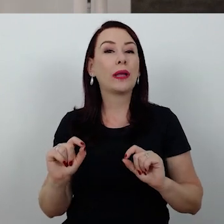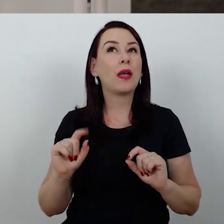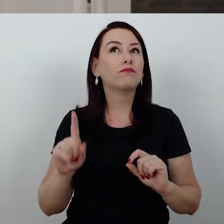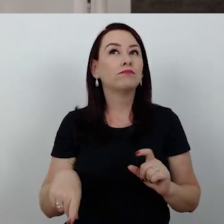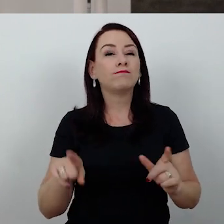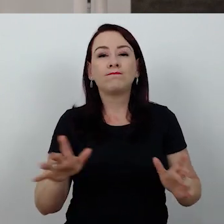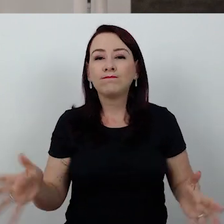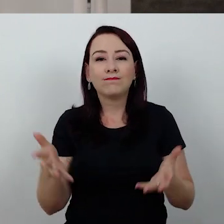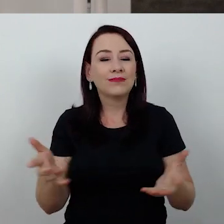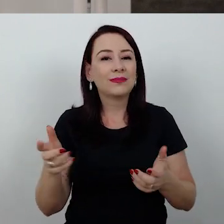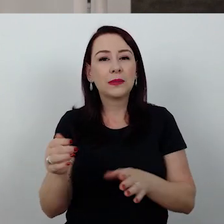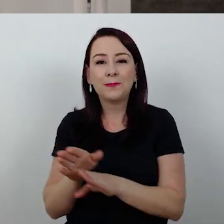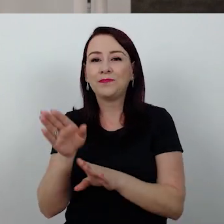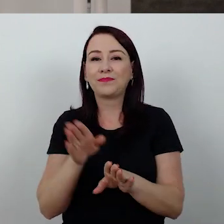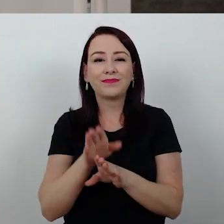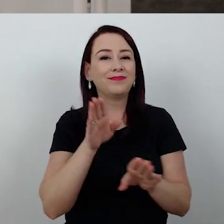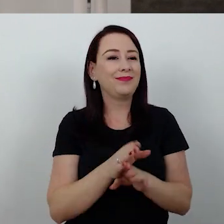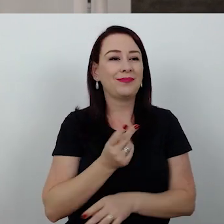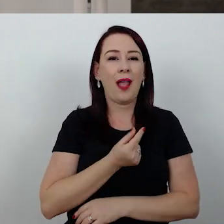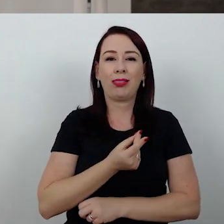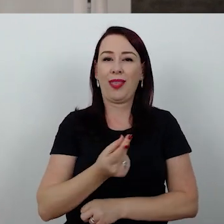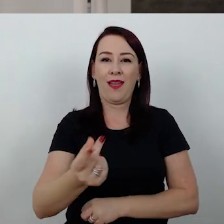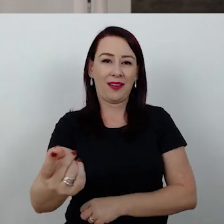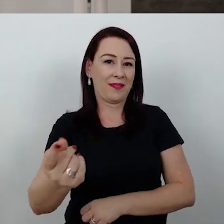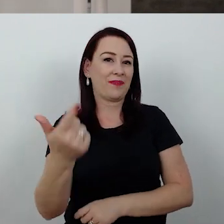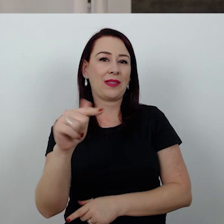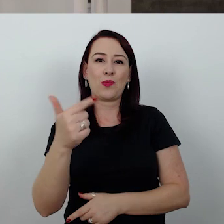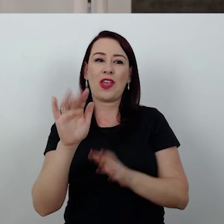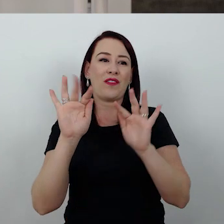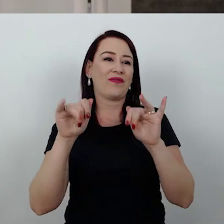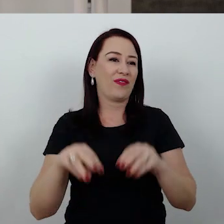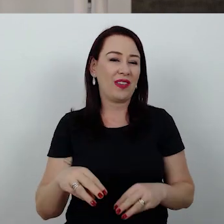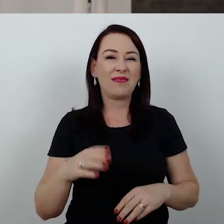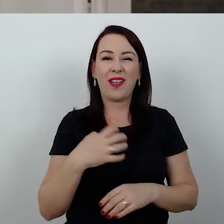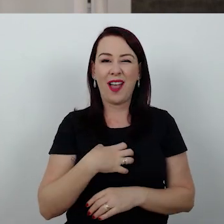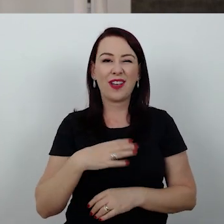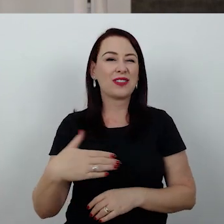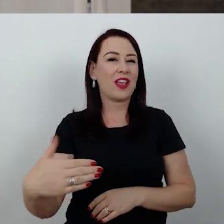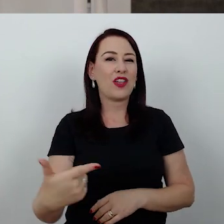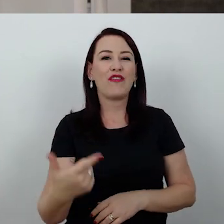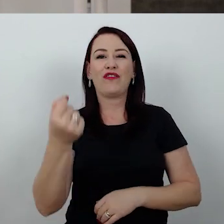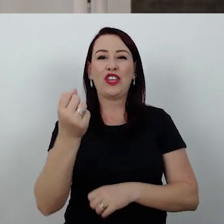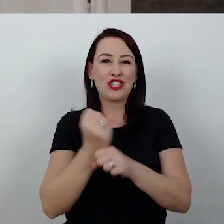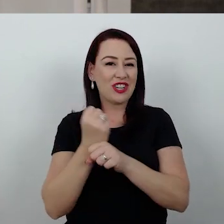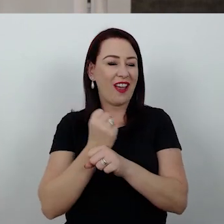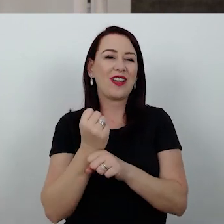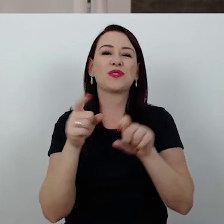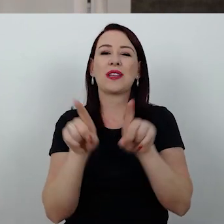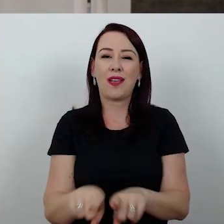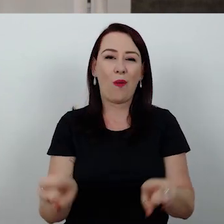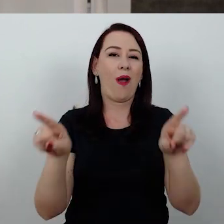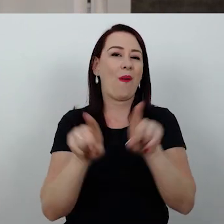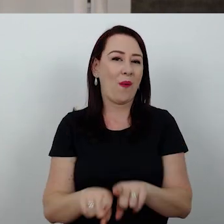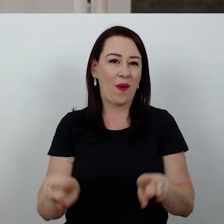uma sensibilização eterna. Eu acho que ela não para, sabe? Ela é constante, eu acho que daqui 20 anos vai estar no mesmo papo.